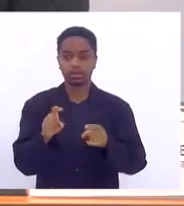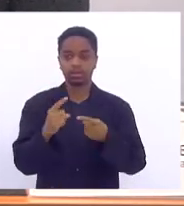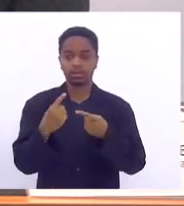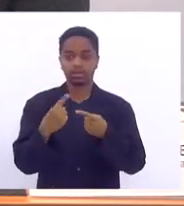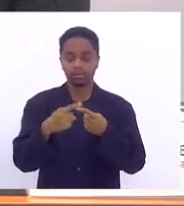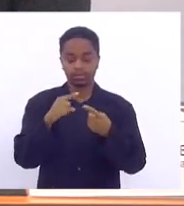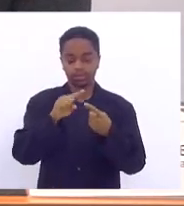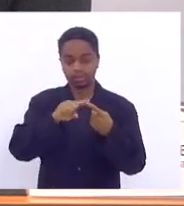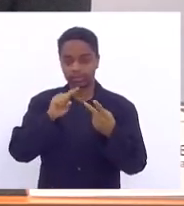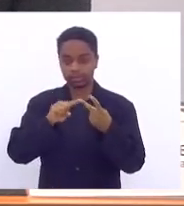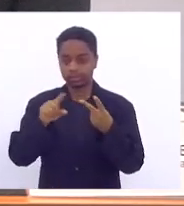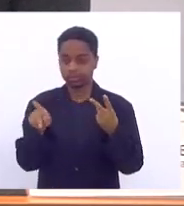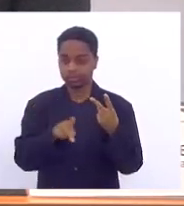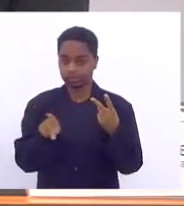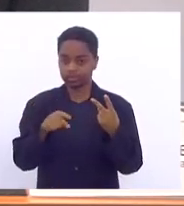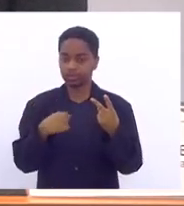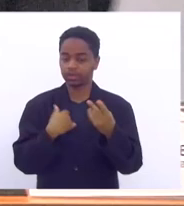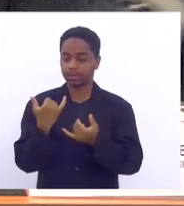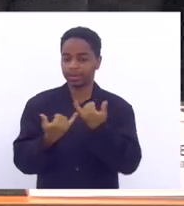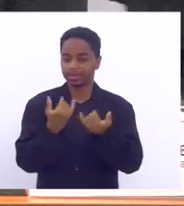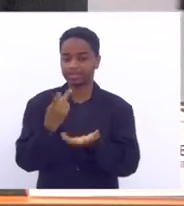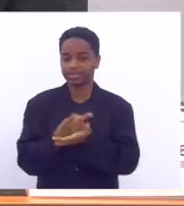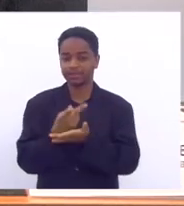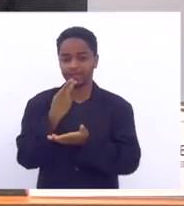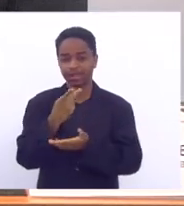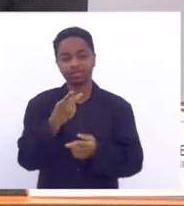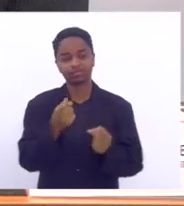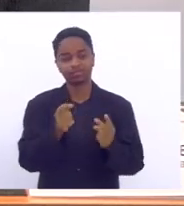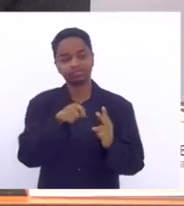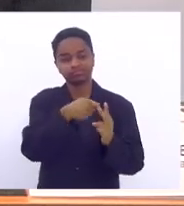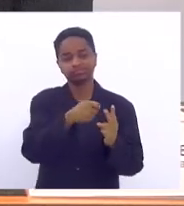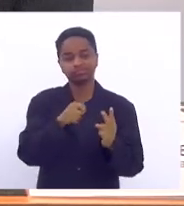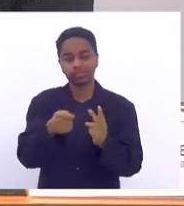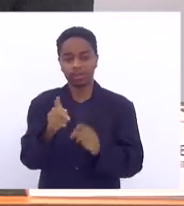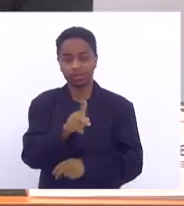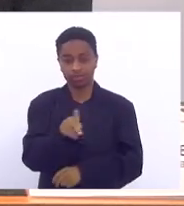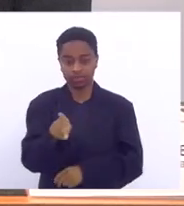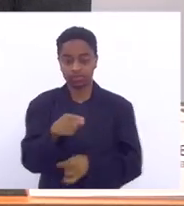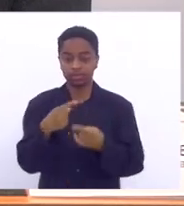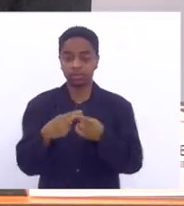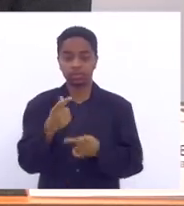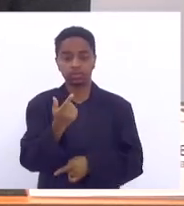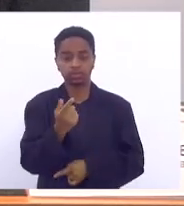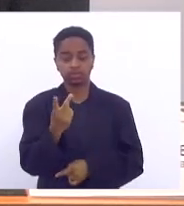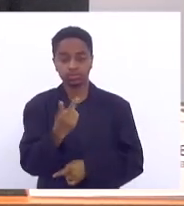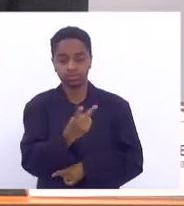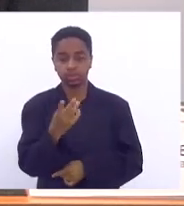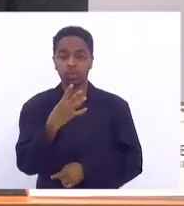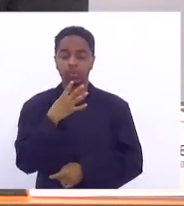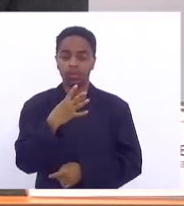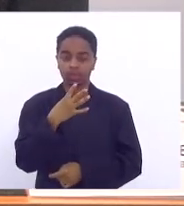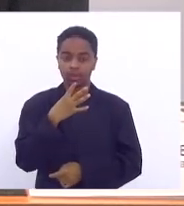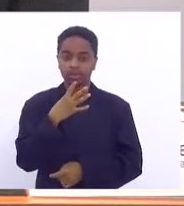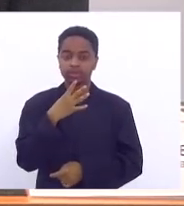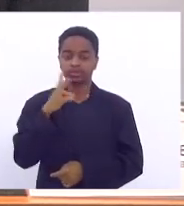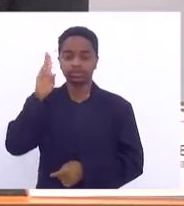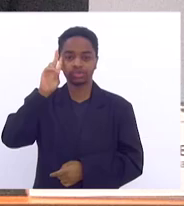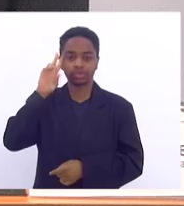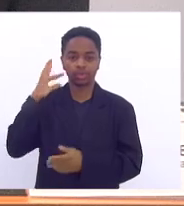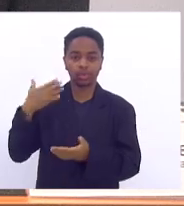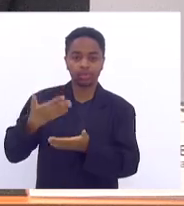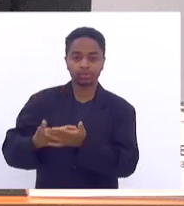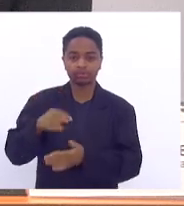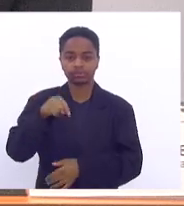gente tem aqui na casa a gente sempre brinca carinhosamente assim no plenário eh homens públicos que conhecem a história desse